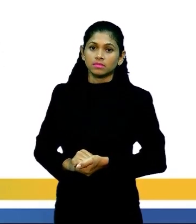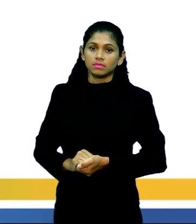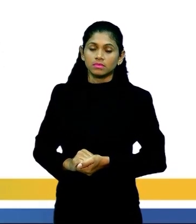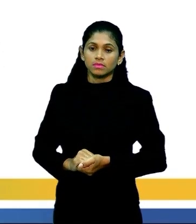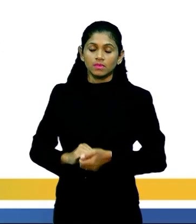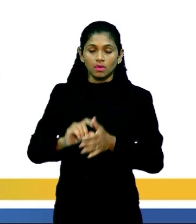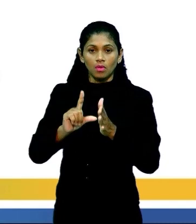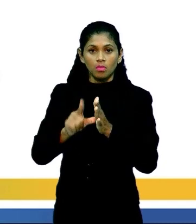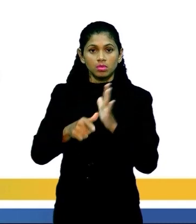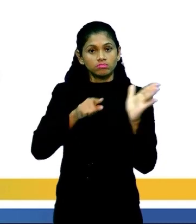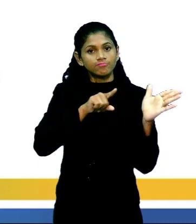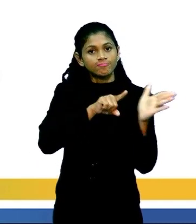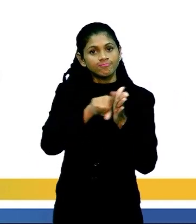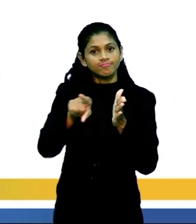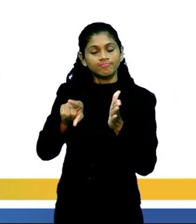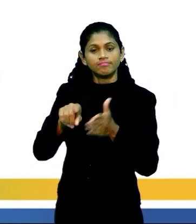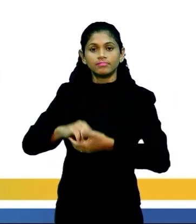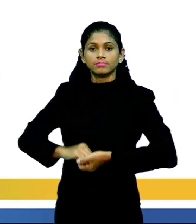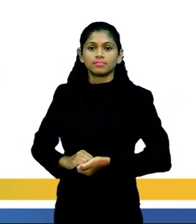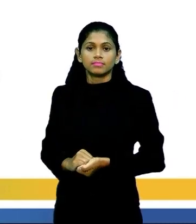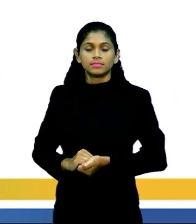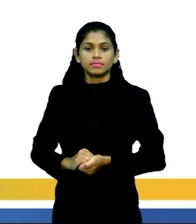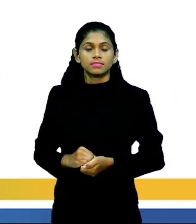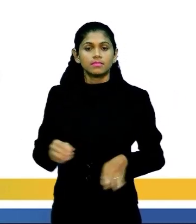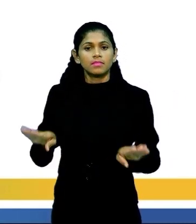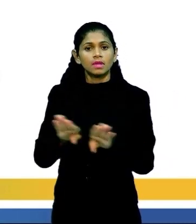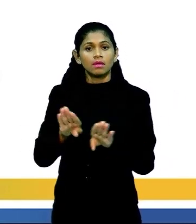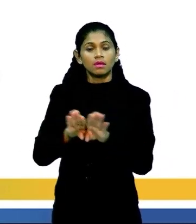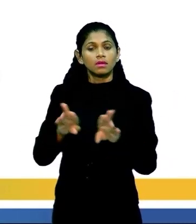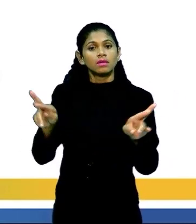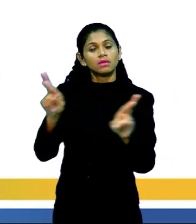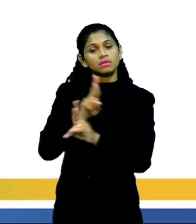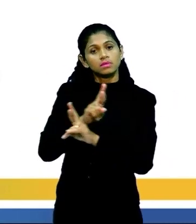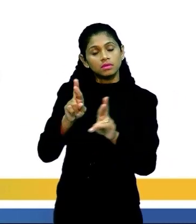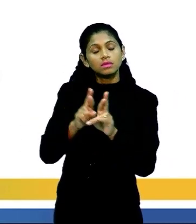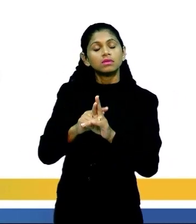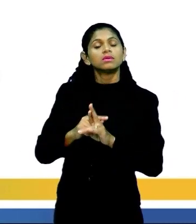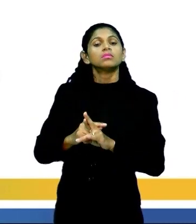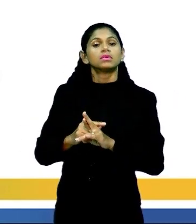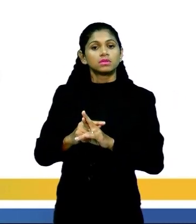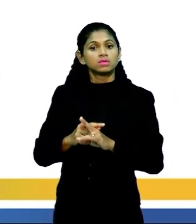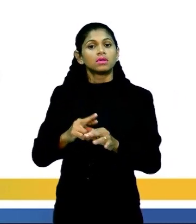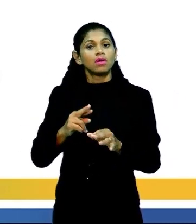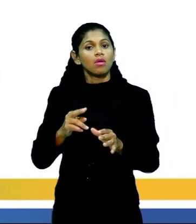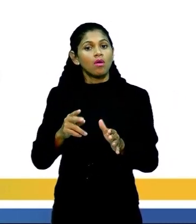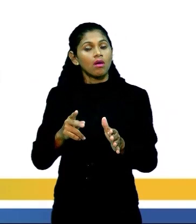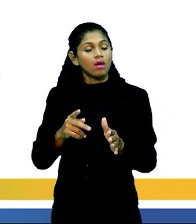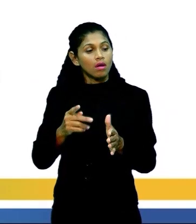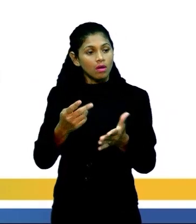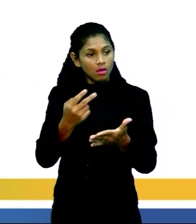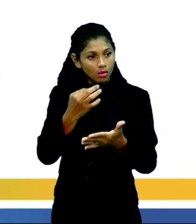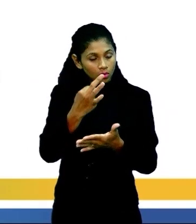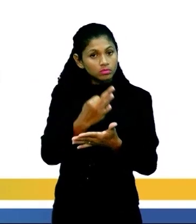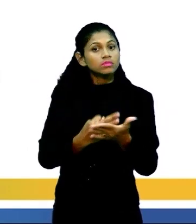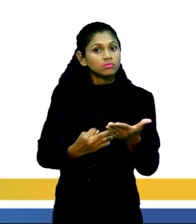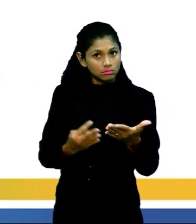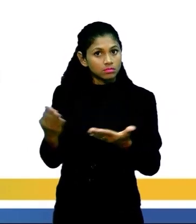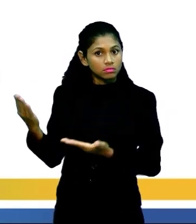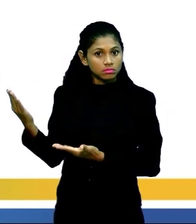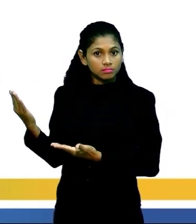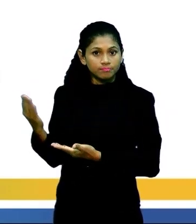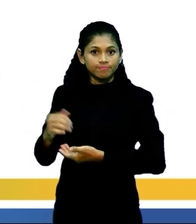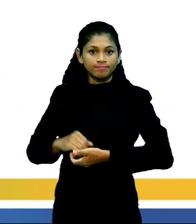Vamos para a próxima questão, que também é em relação a esse mesmo texto, ok? Diante da